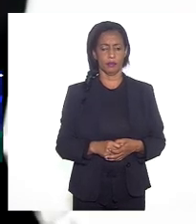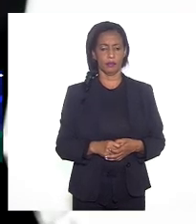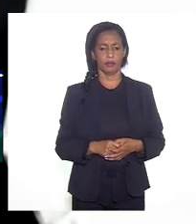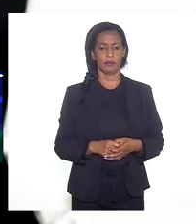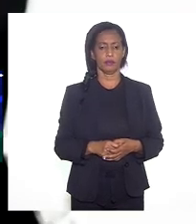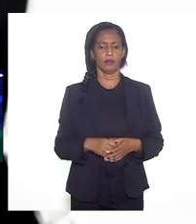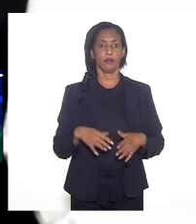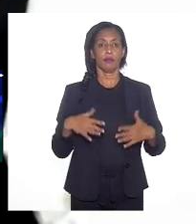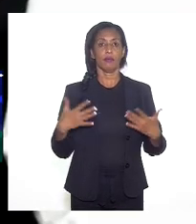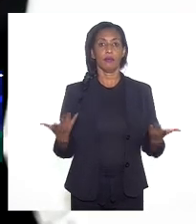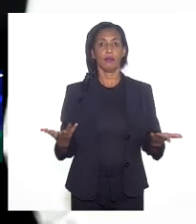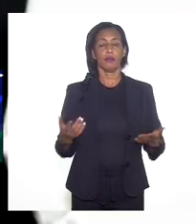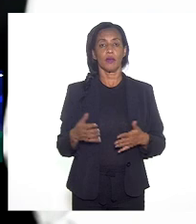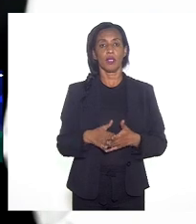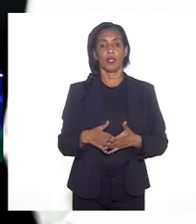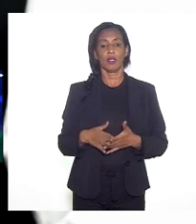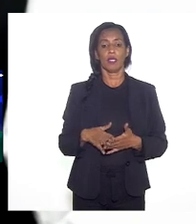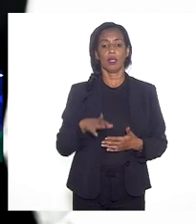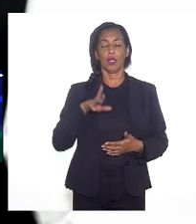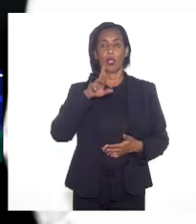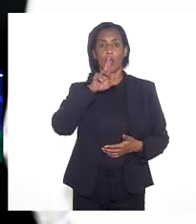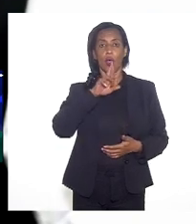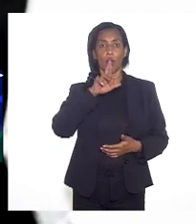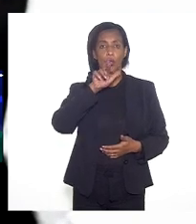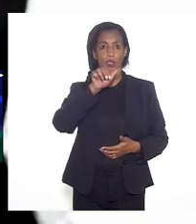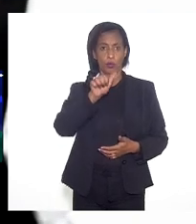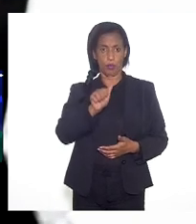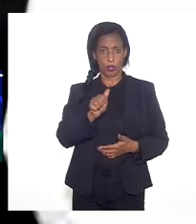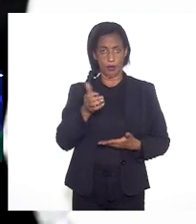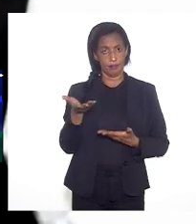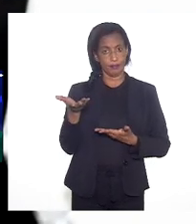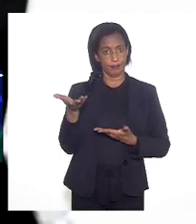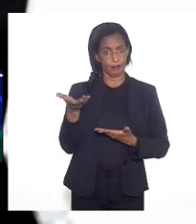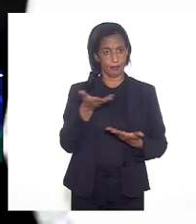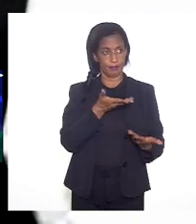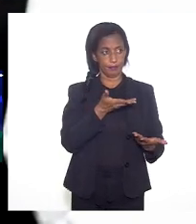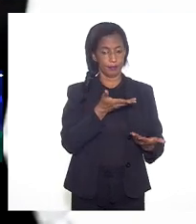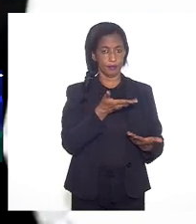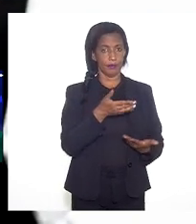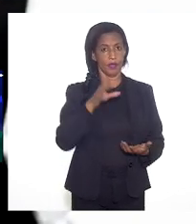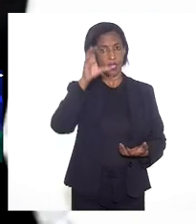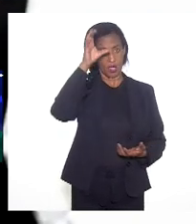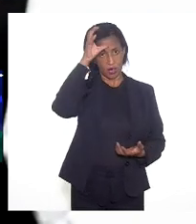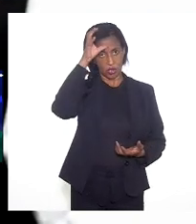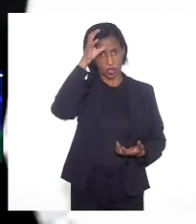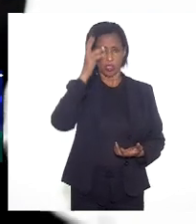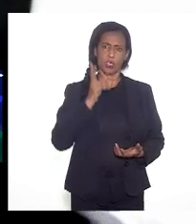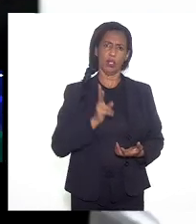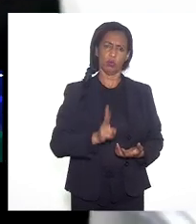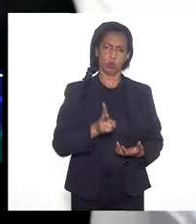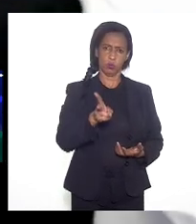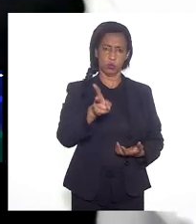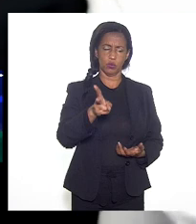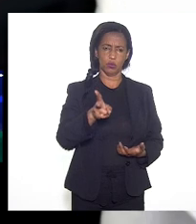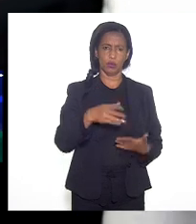Então, eu vou passar para o deputado Rodrigo Amorim a palavra e vou pedir à tia que ela possa